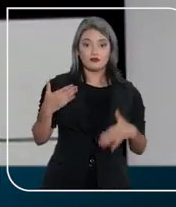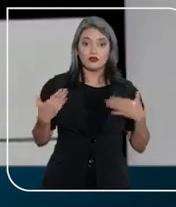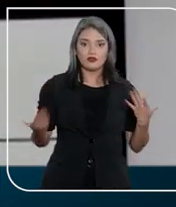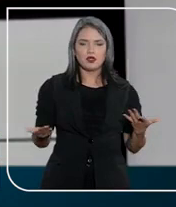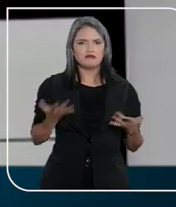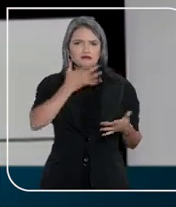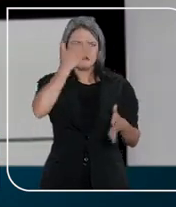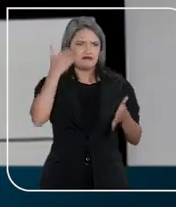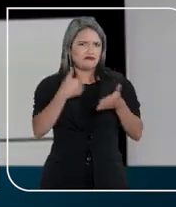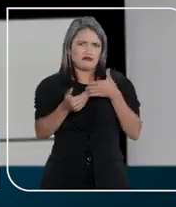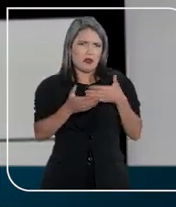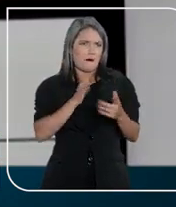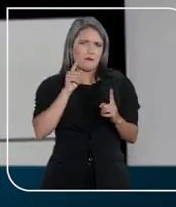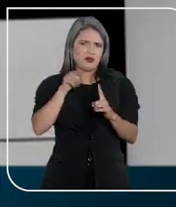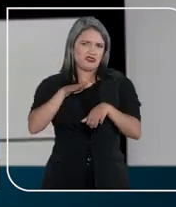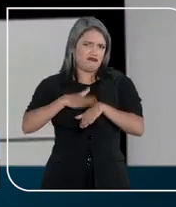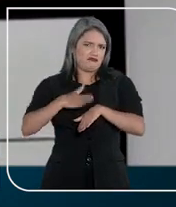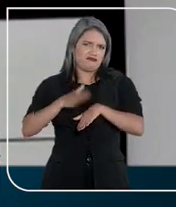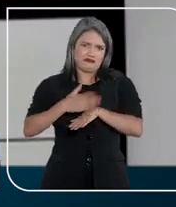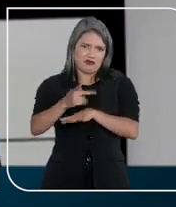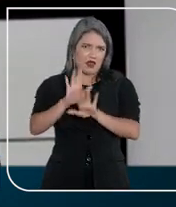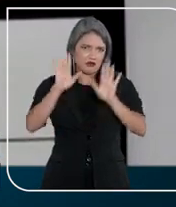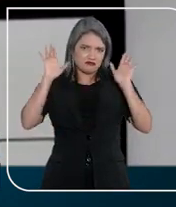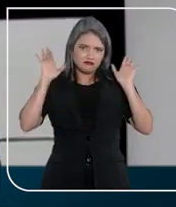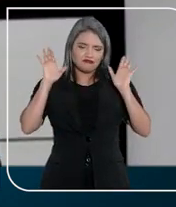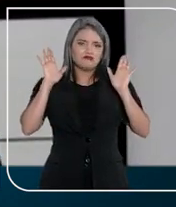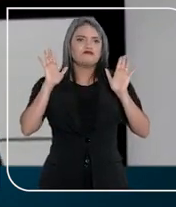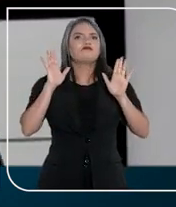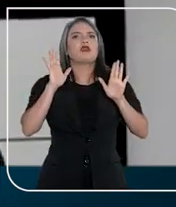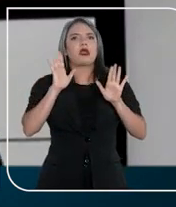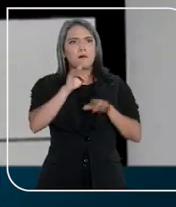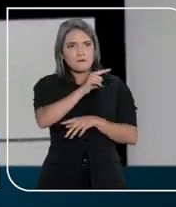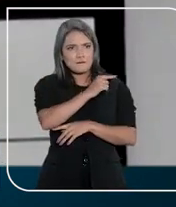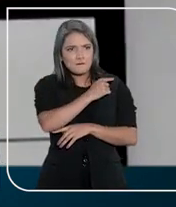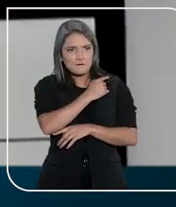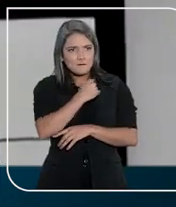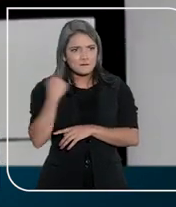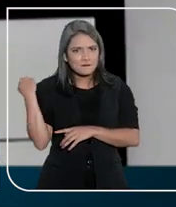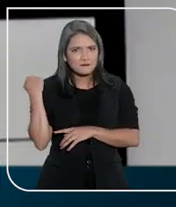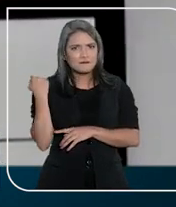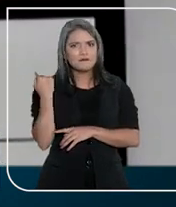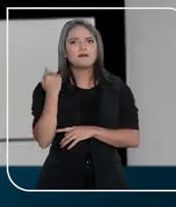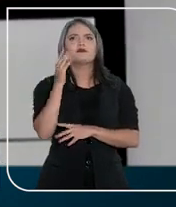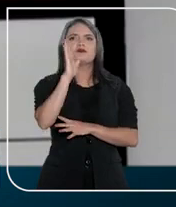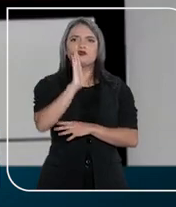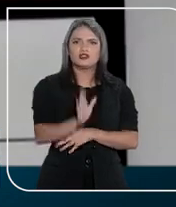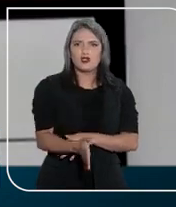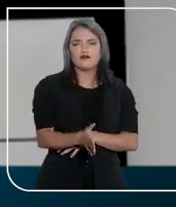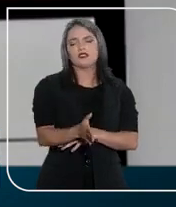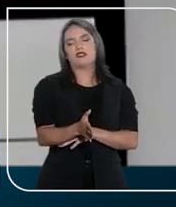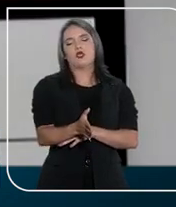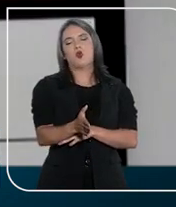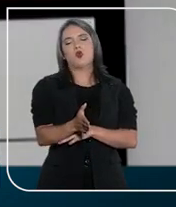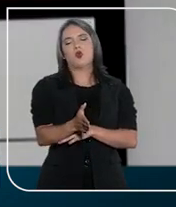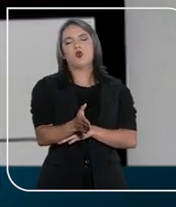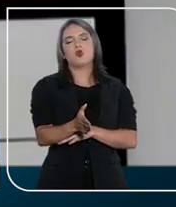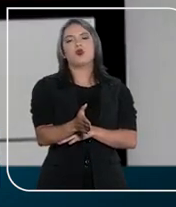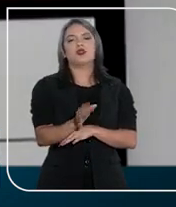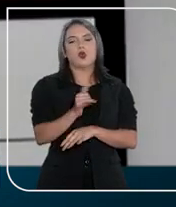qualquer razão que seja, ocorra durante o prazo de validade do certame, o próximo na fila tem direito líquido e